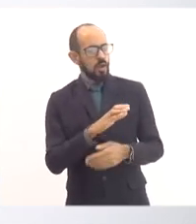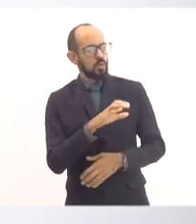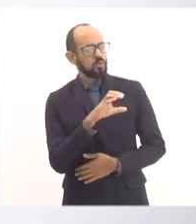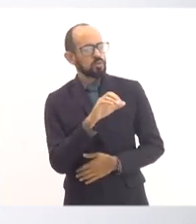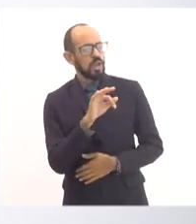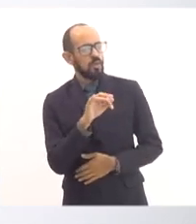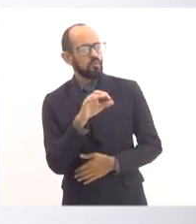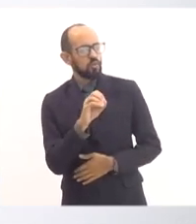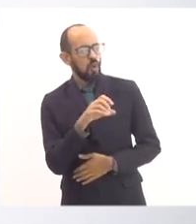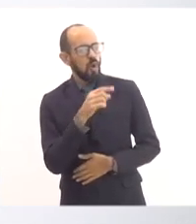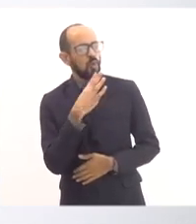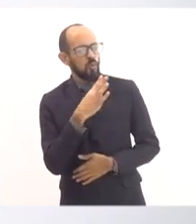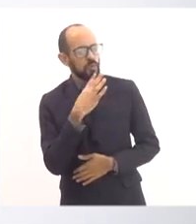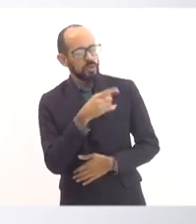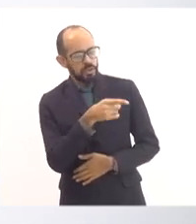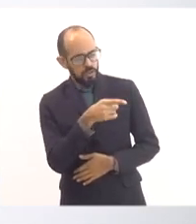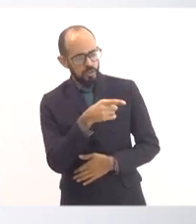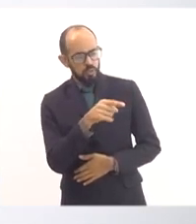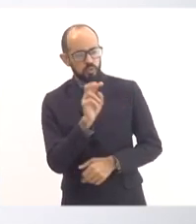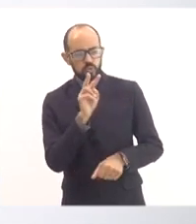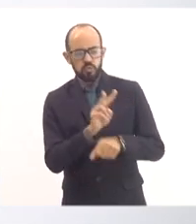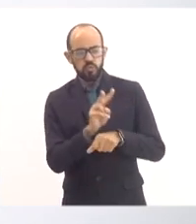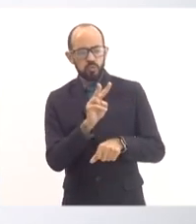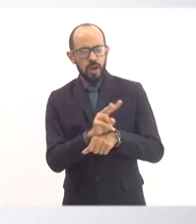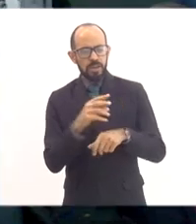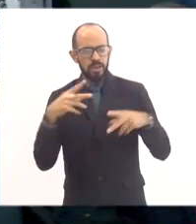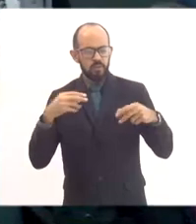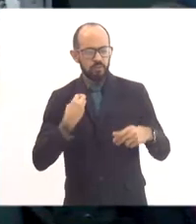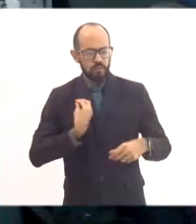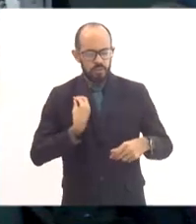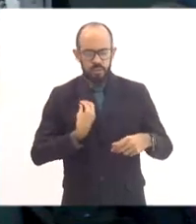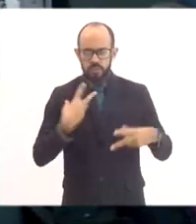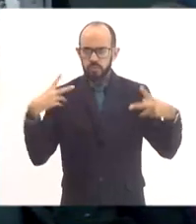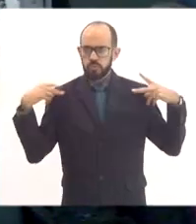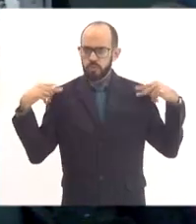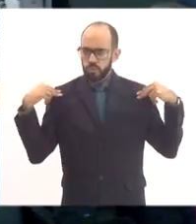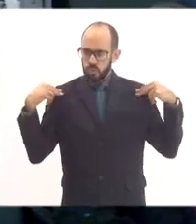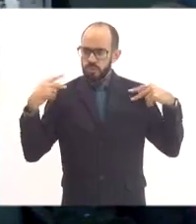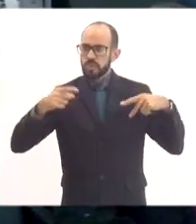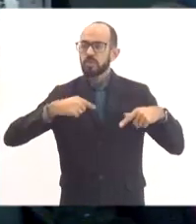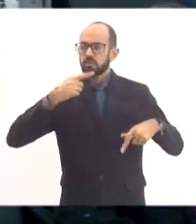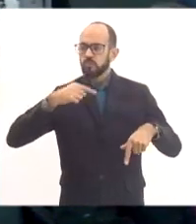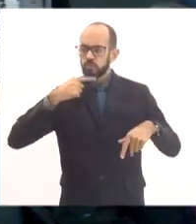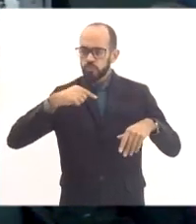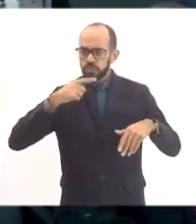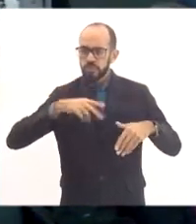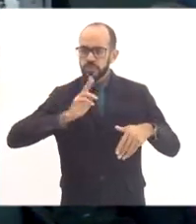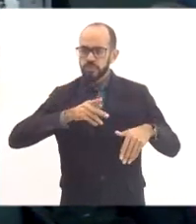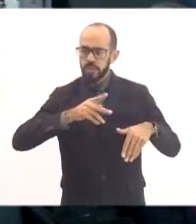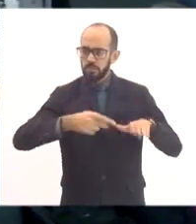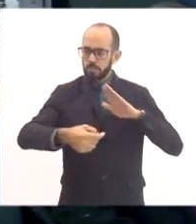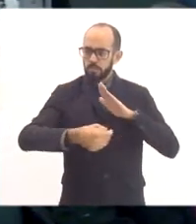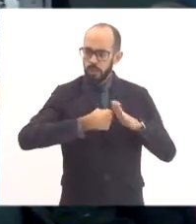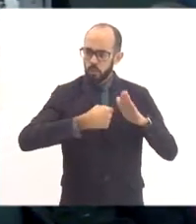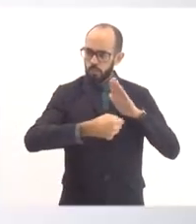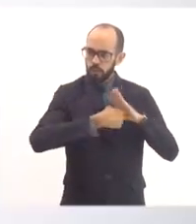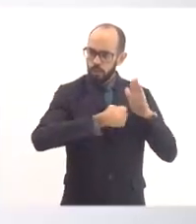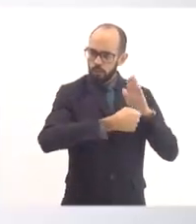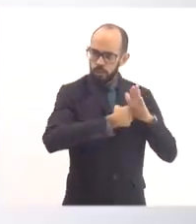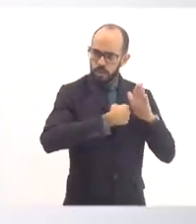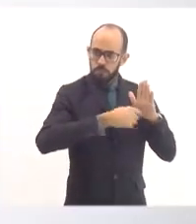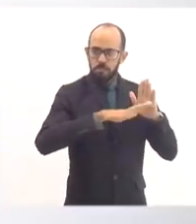aqui do guarda-vida, o motorista, que tem sempre lá procurar tirar algumas dúvidas. Tá? Só que é uma